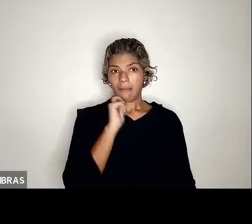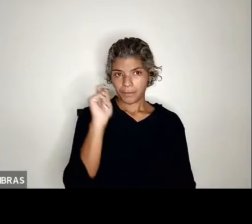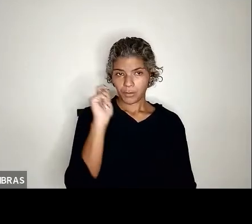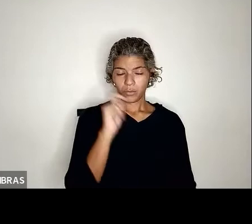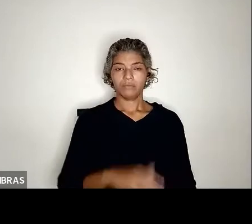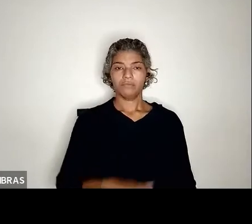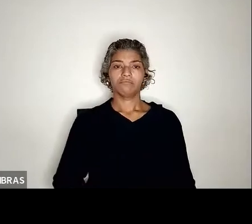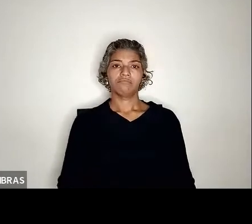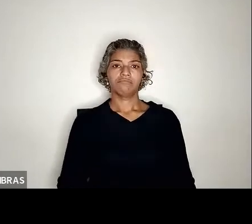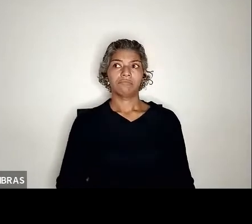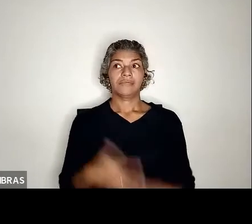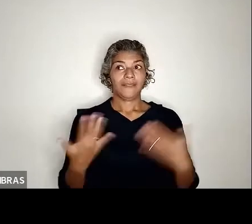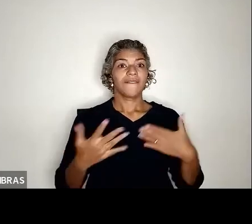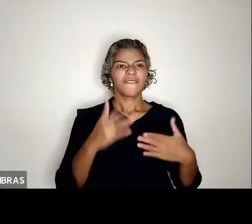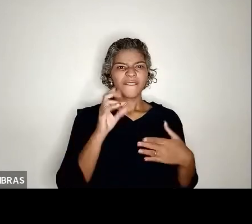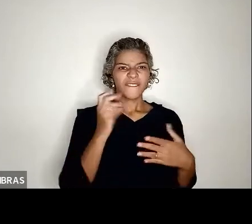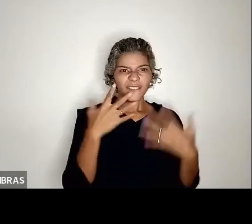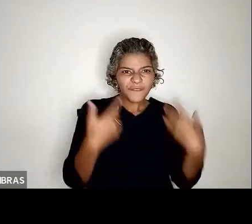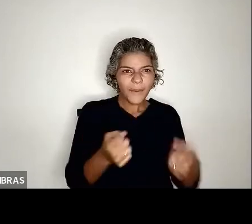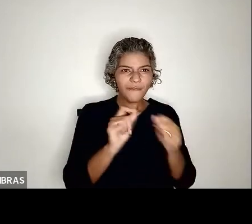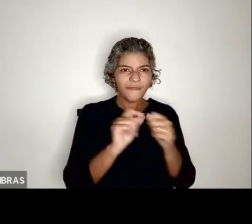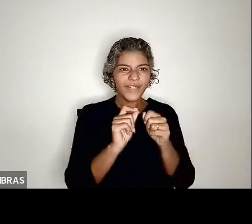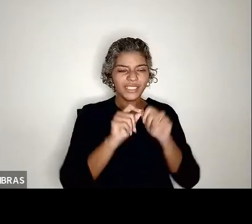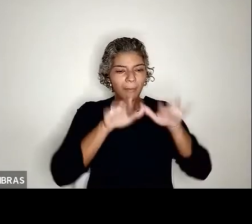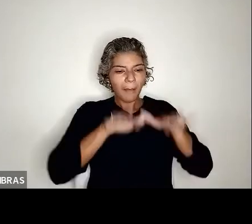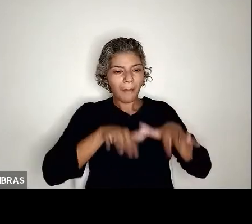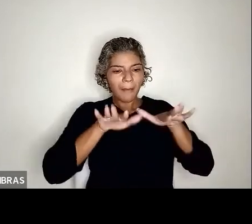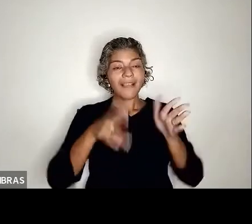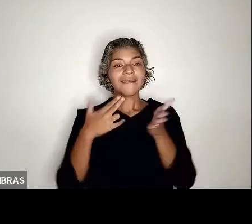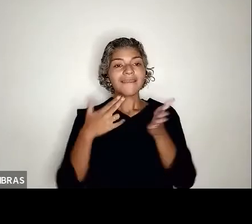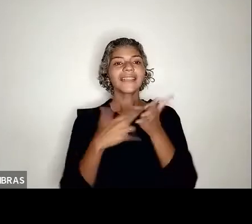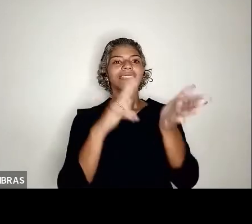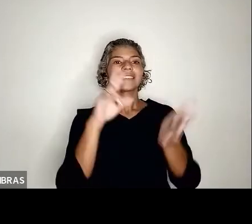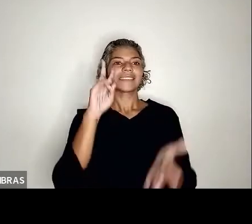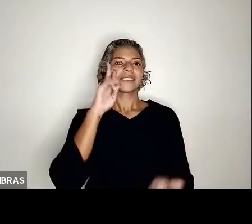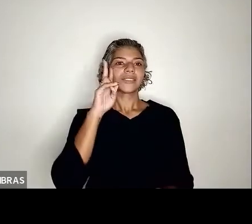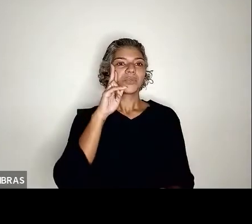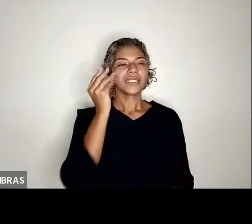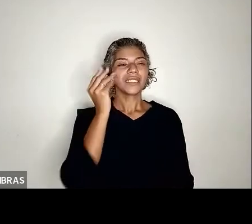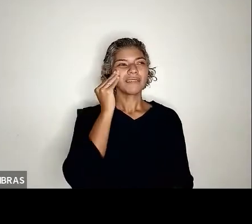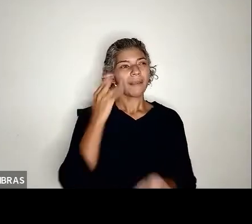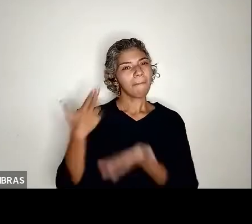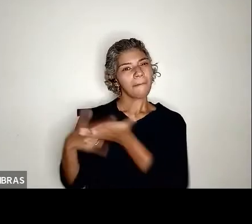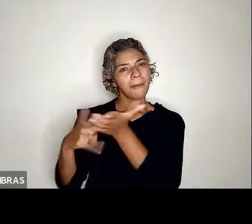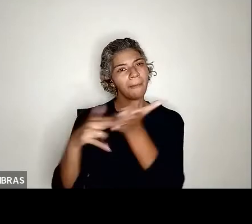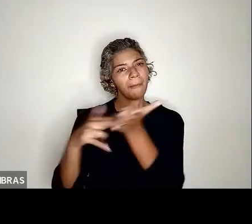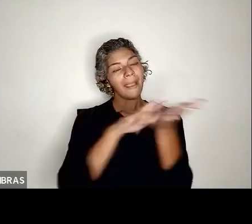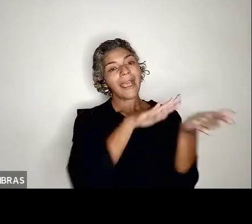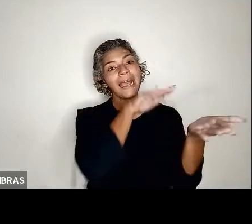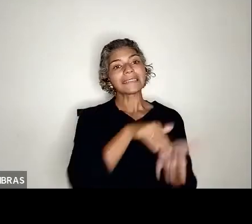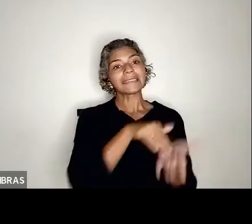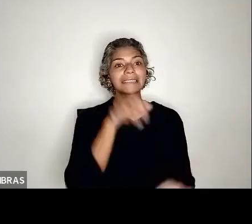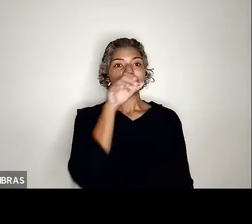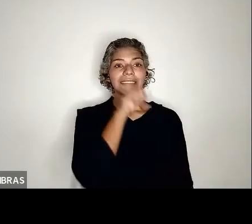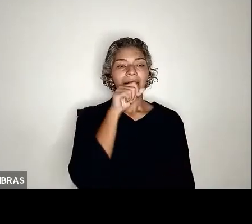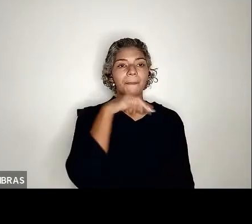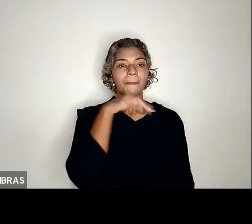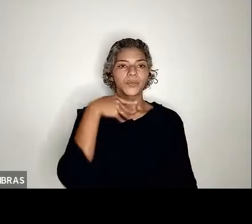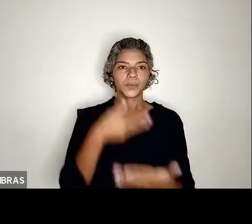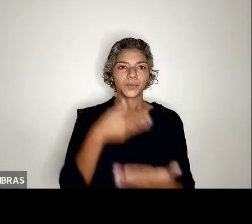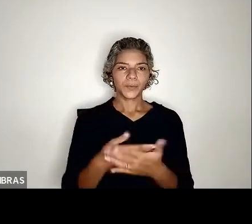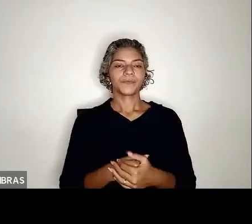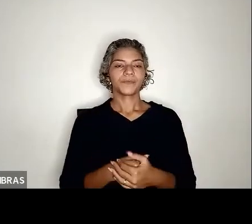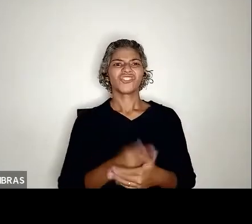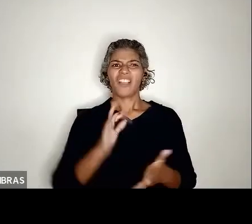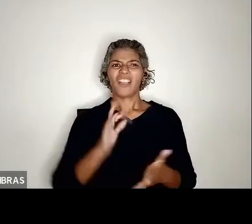segunda, vamos ver se a gente tem pelo menos 100 assinaturas até o outro sábado para a gente lançar a rede. Aí já tinha 1.000 assinaturas no sábado, depois de um